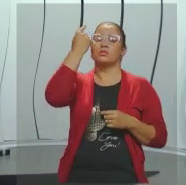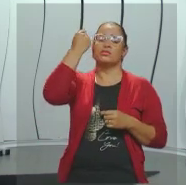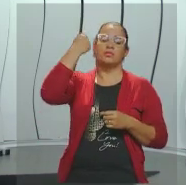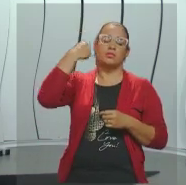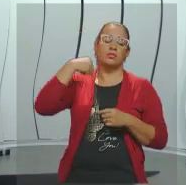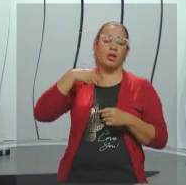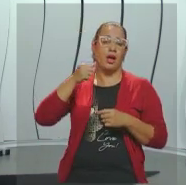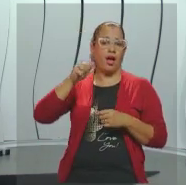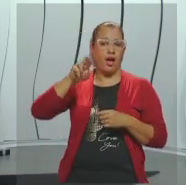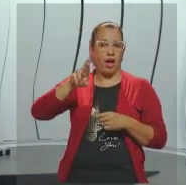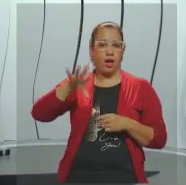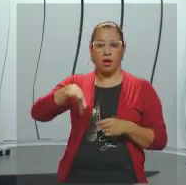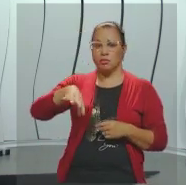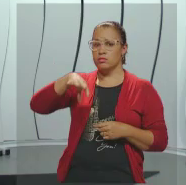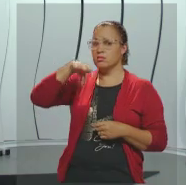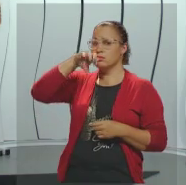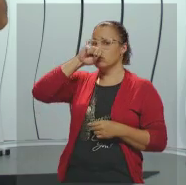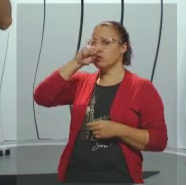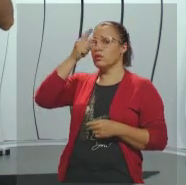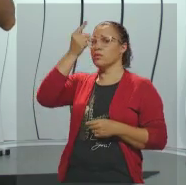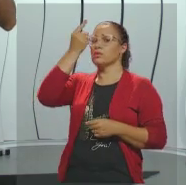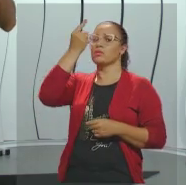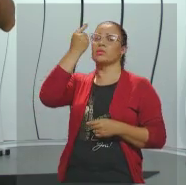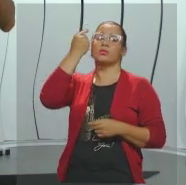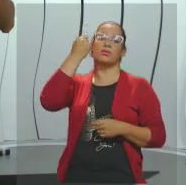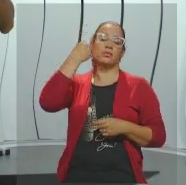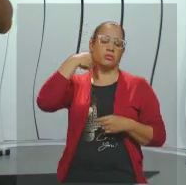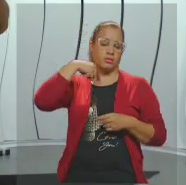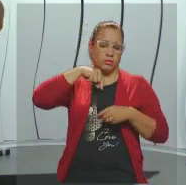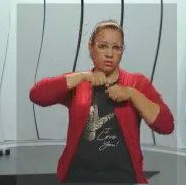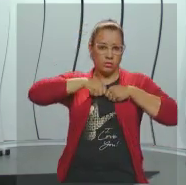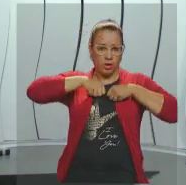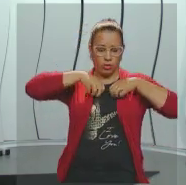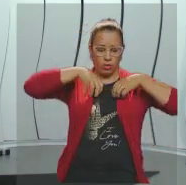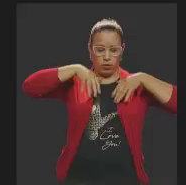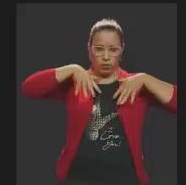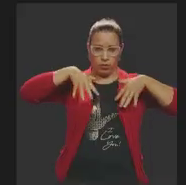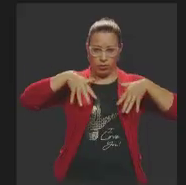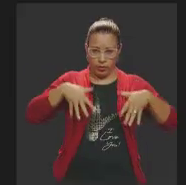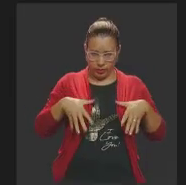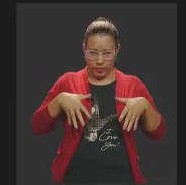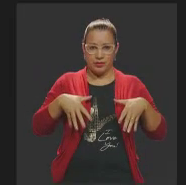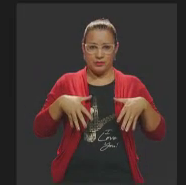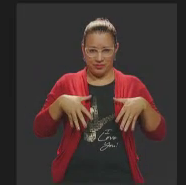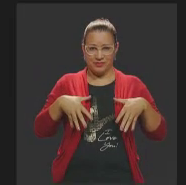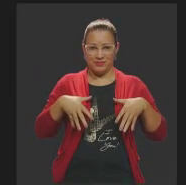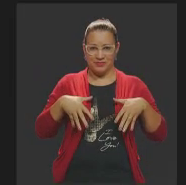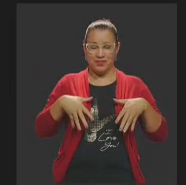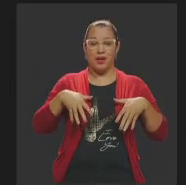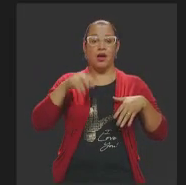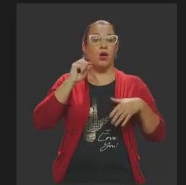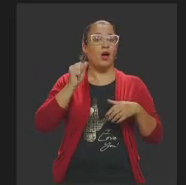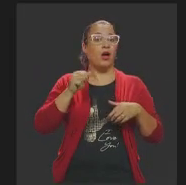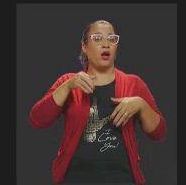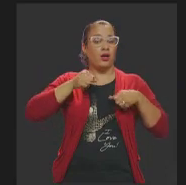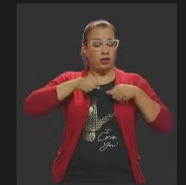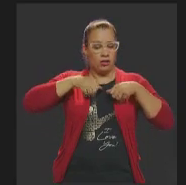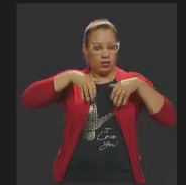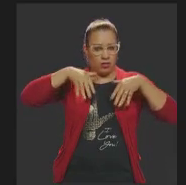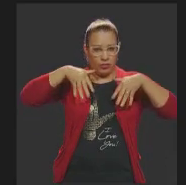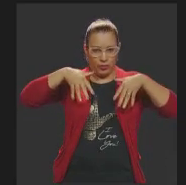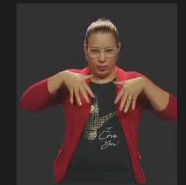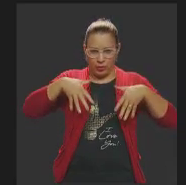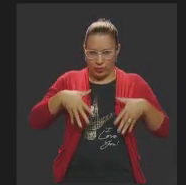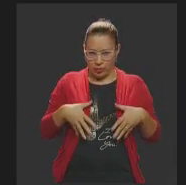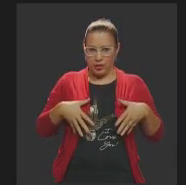ar chegou nos brônquios, depois nos bronquíolos, que são várias ramificações, finalmente o ar vai chegar naquela região